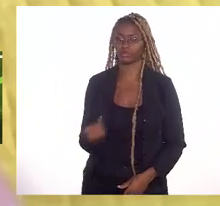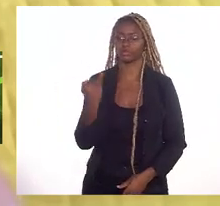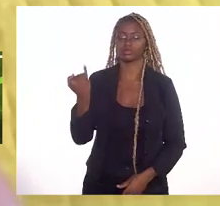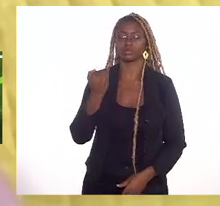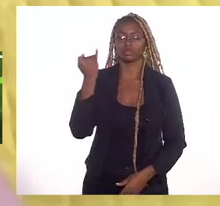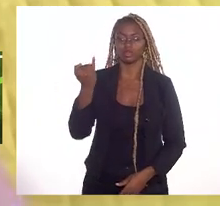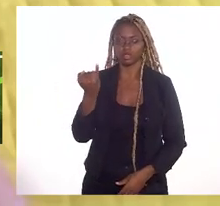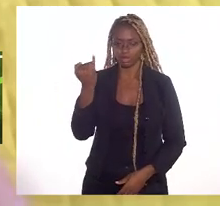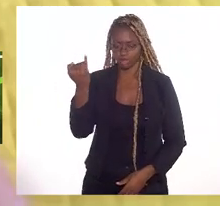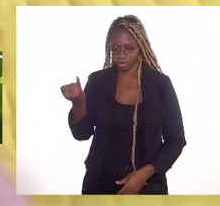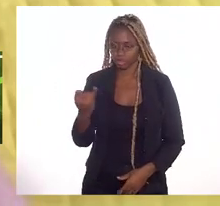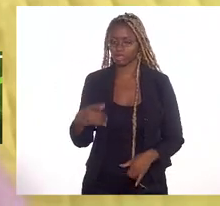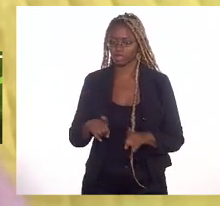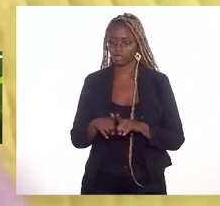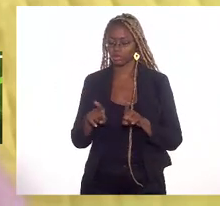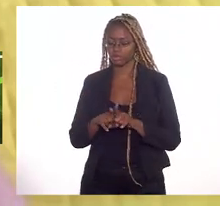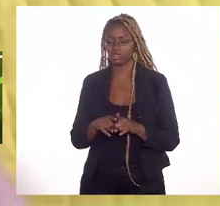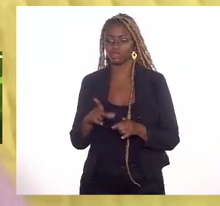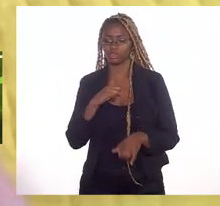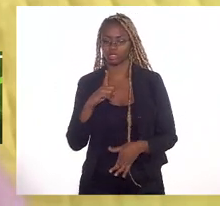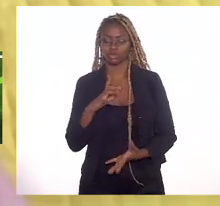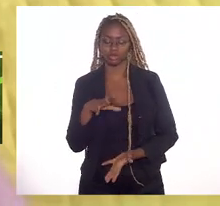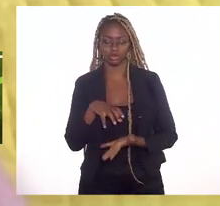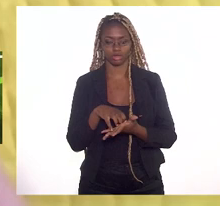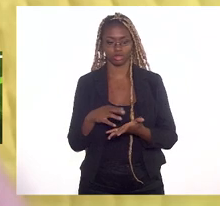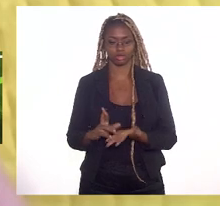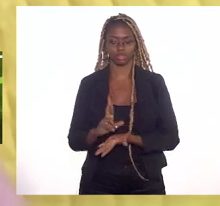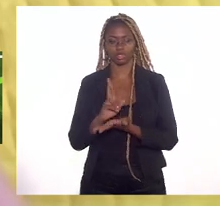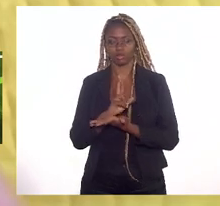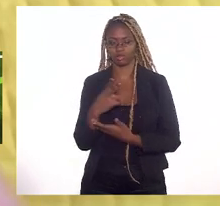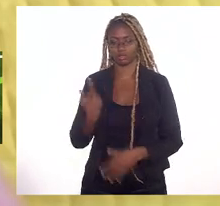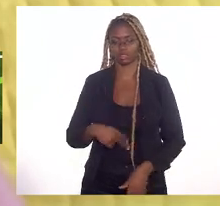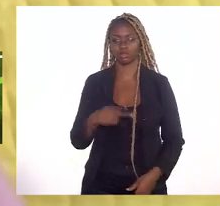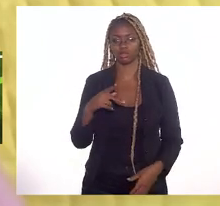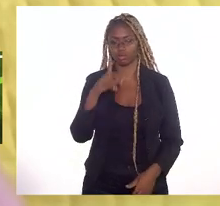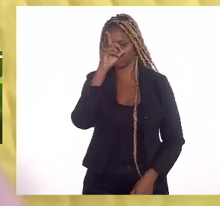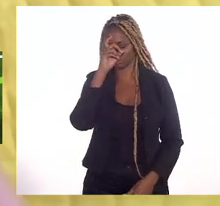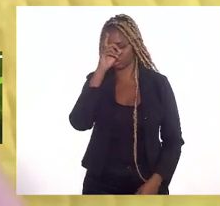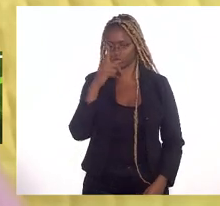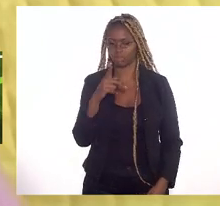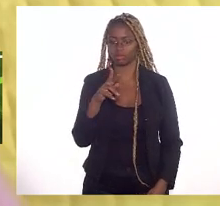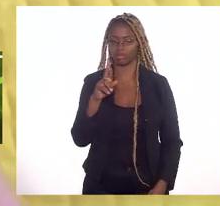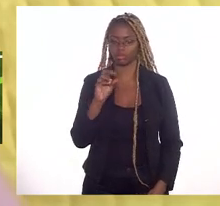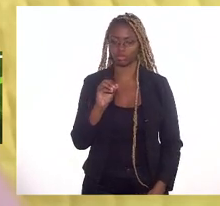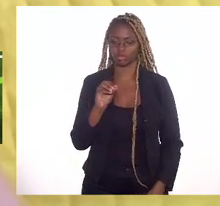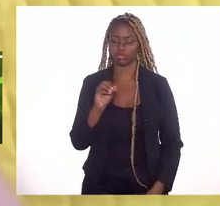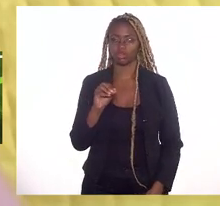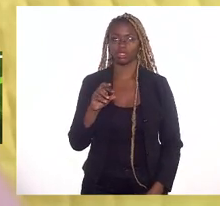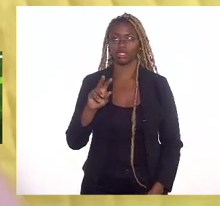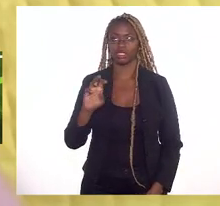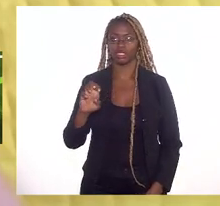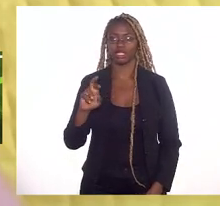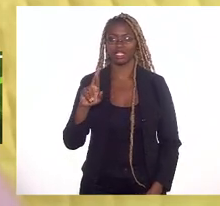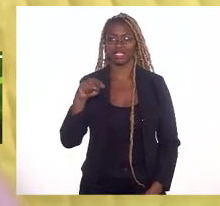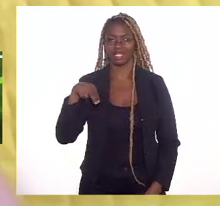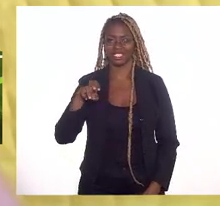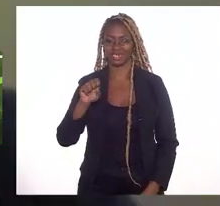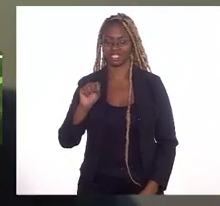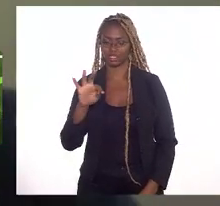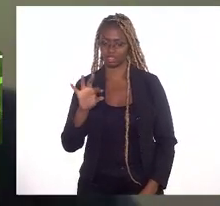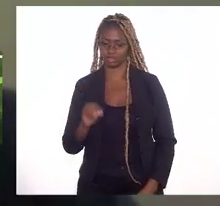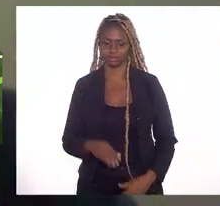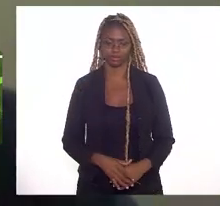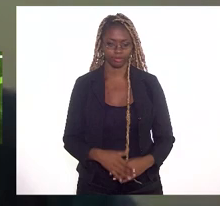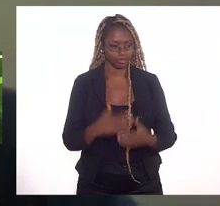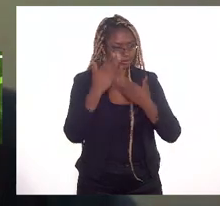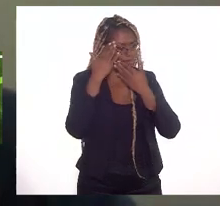de se credenciar, termos um centro de referência aqui no Hospital Pedro Ernesto, no Rio de Janeiro. Agradecendo a